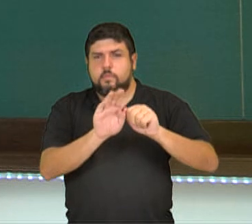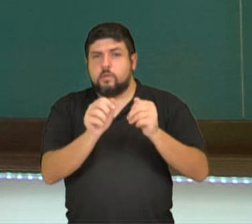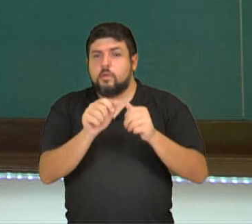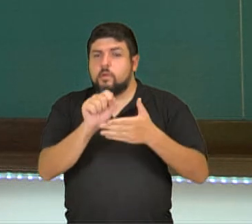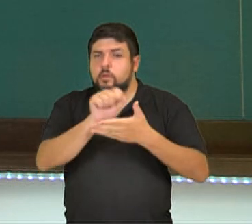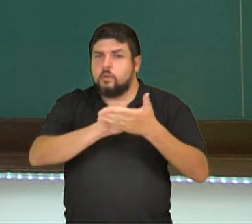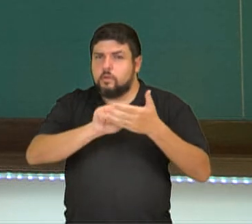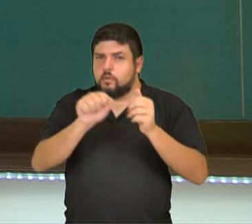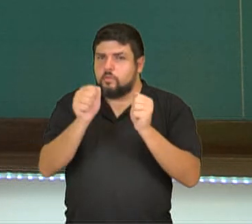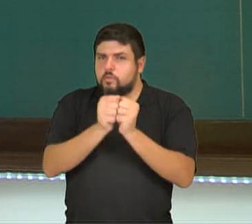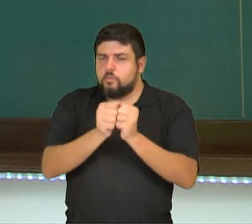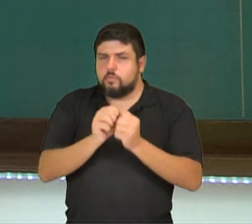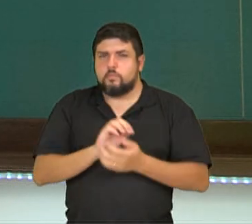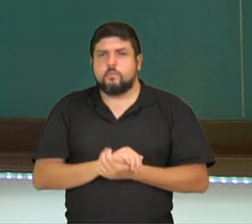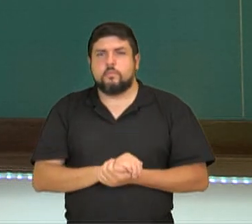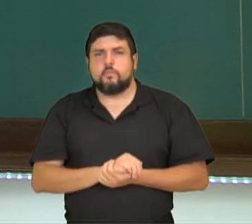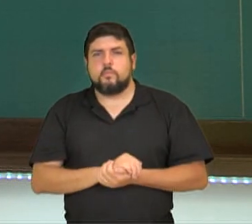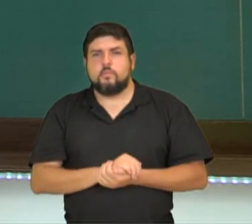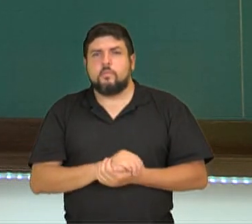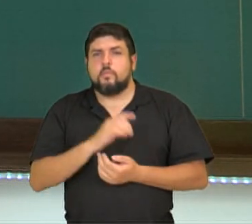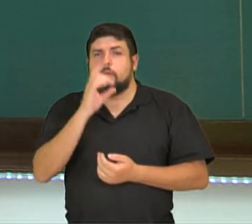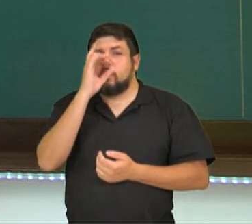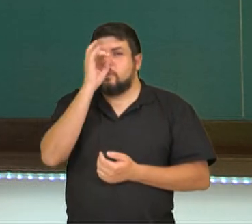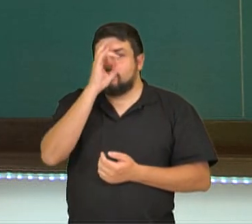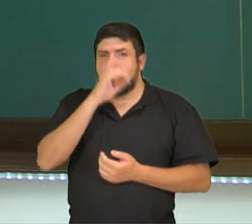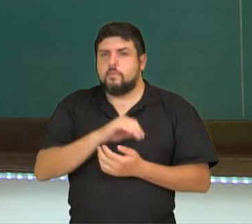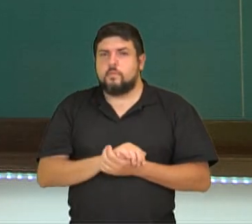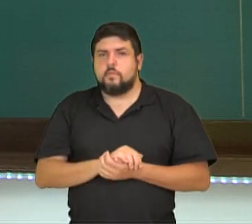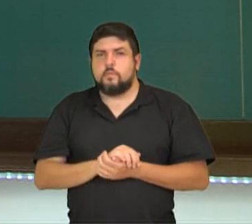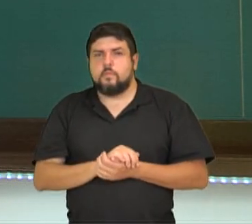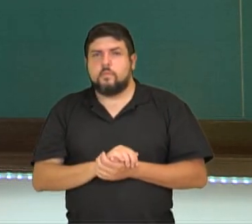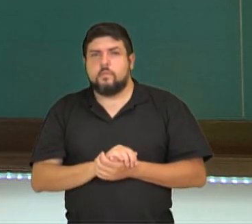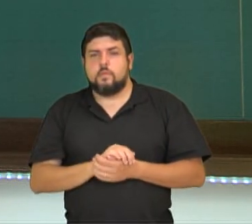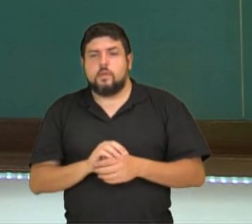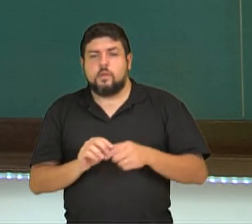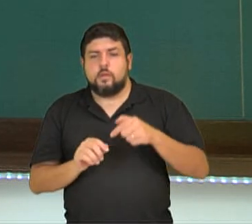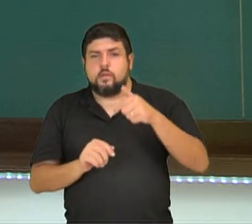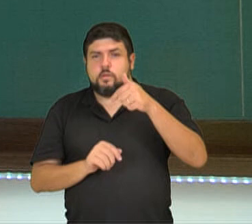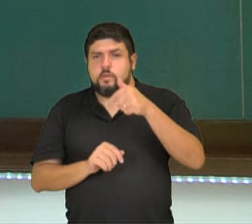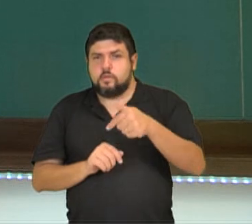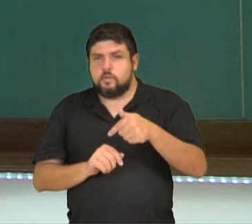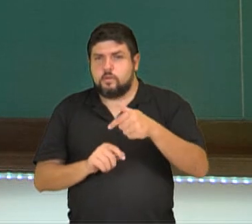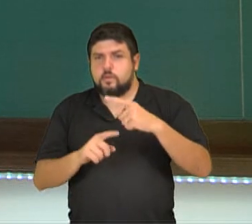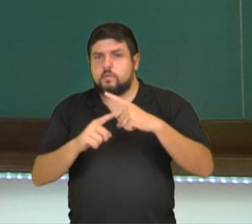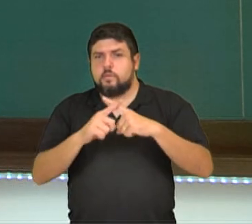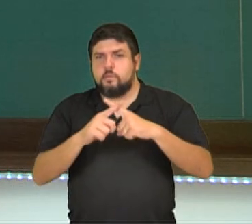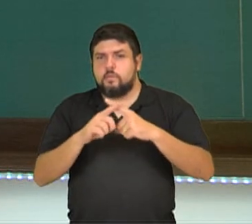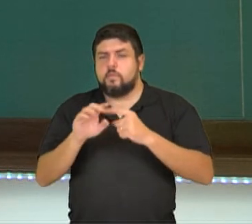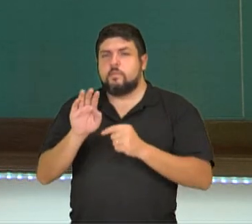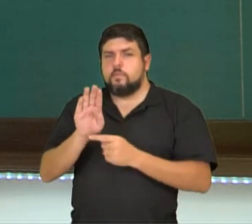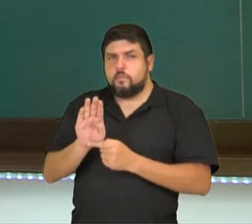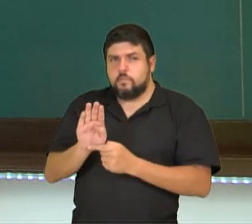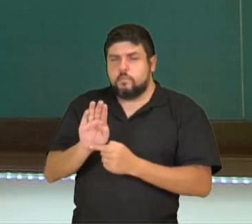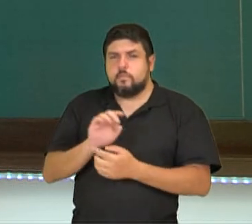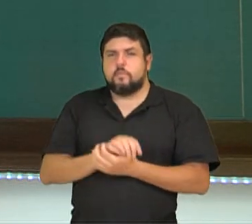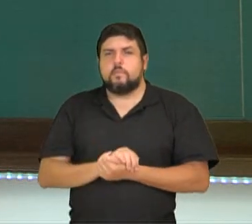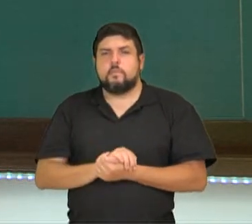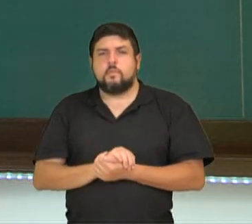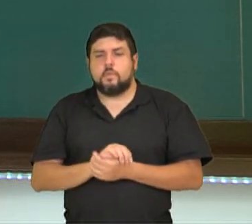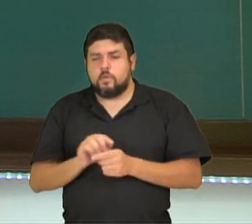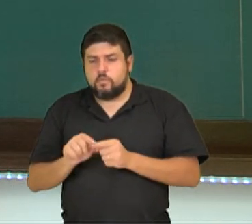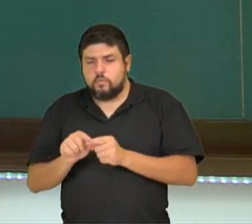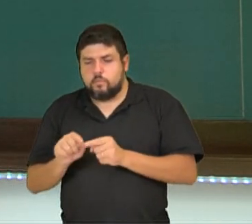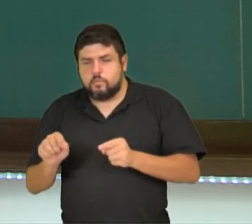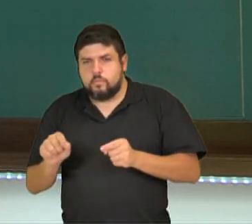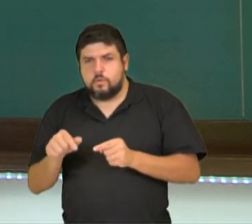bom? E o retângulo verde é 7 vezes o mesmo B, gente. Repare que eu tenho a mesma altura, ok?